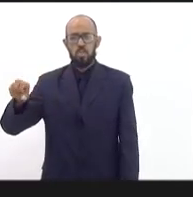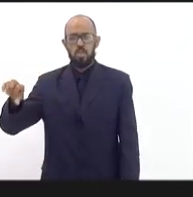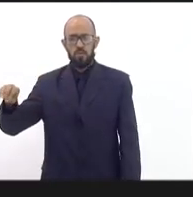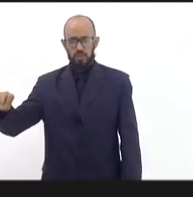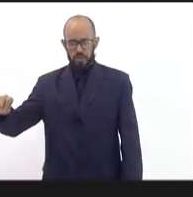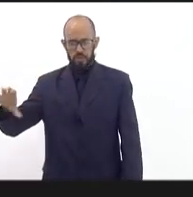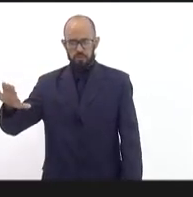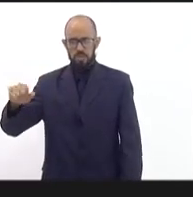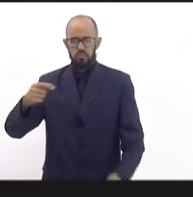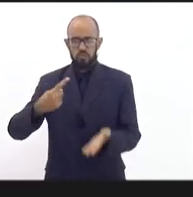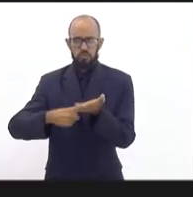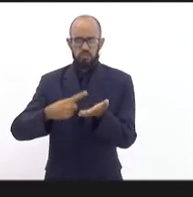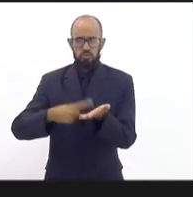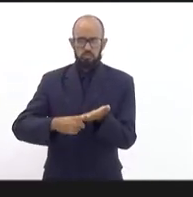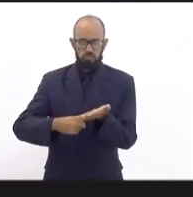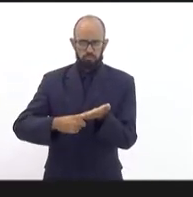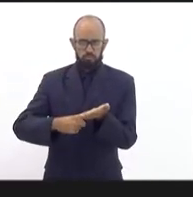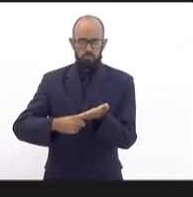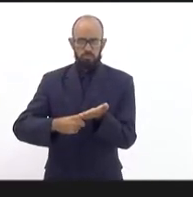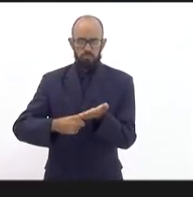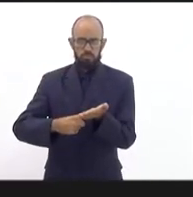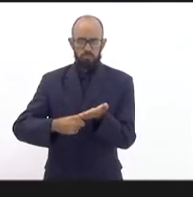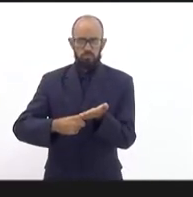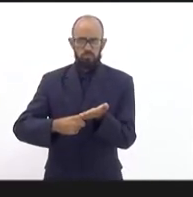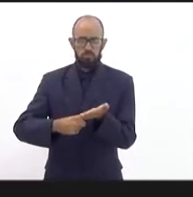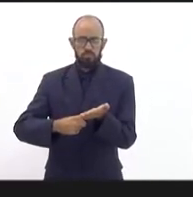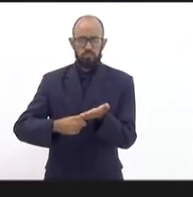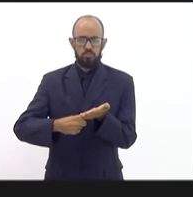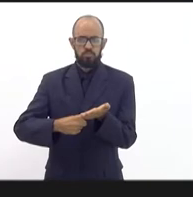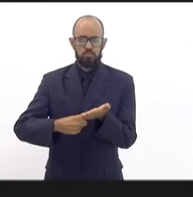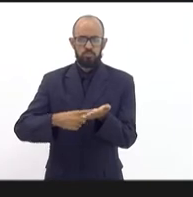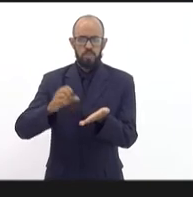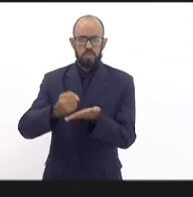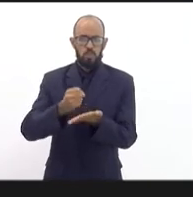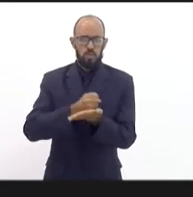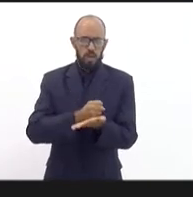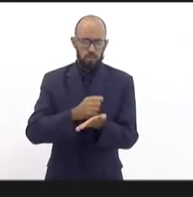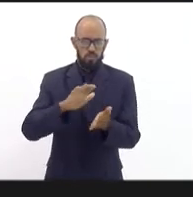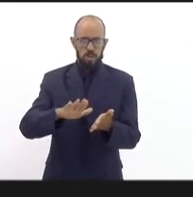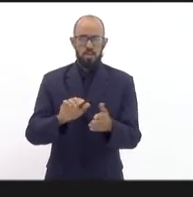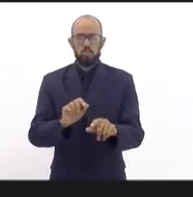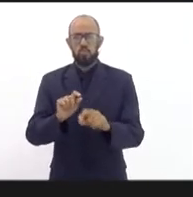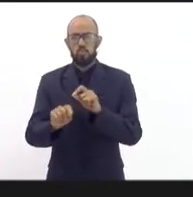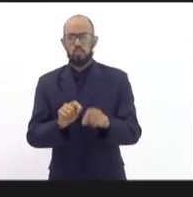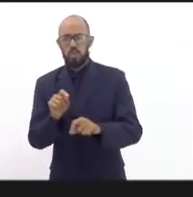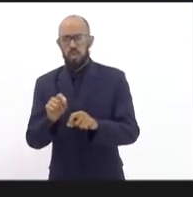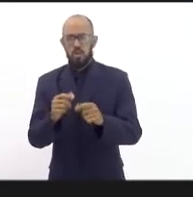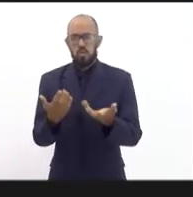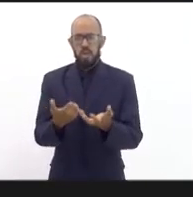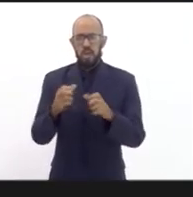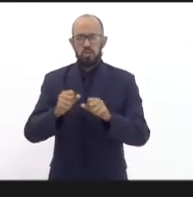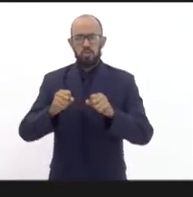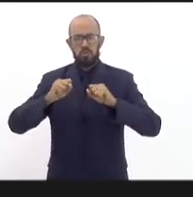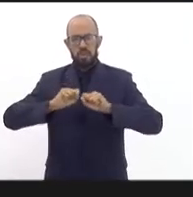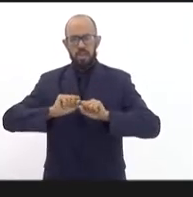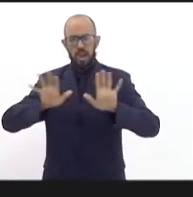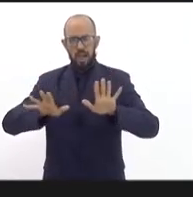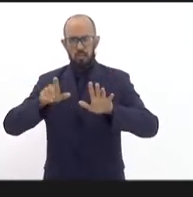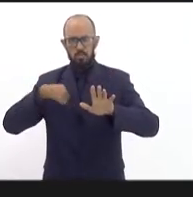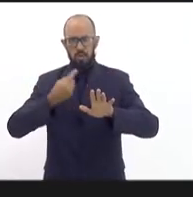contrapartidas nesse acordo. O que eu queria, presidenta, é que viesse bem claro para a gente, na